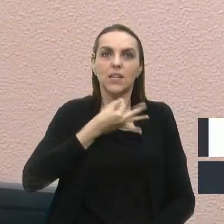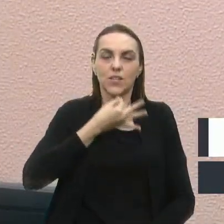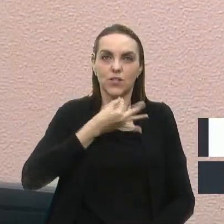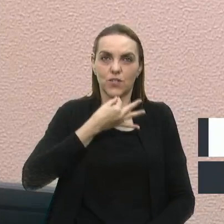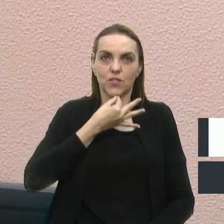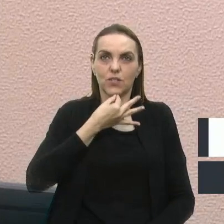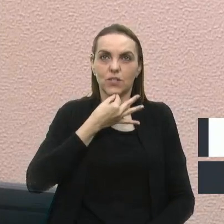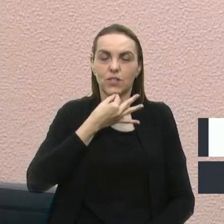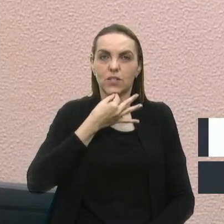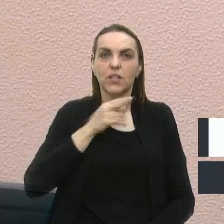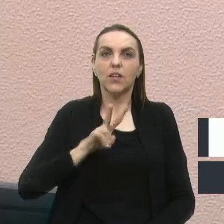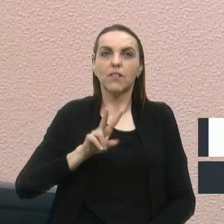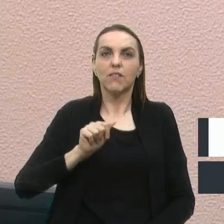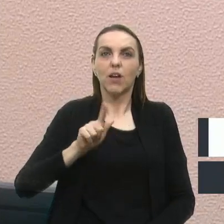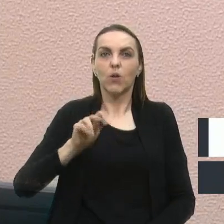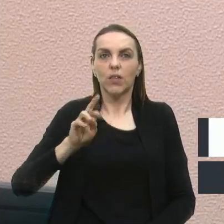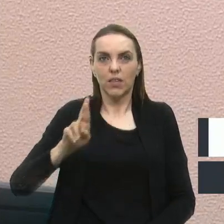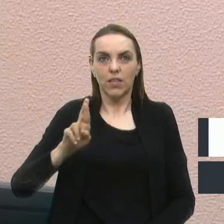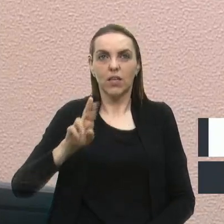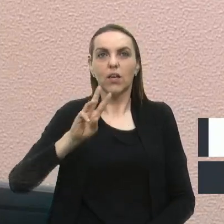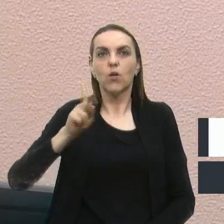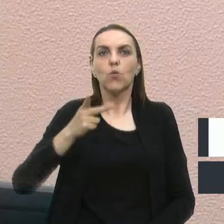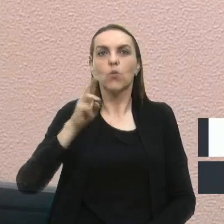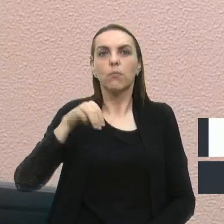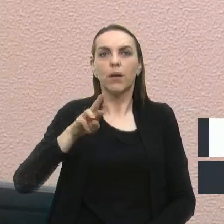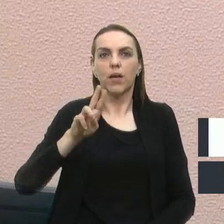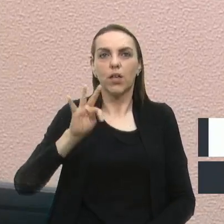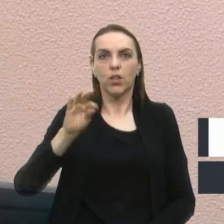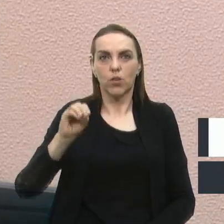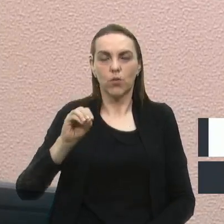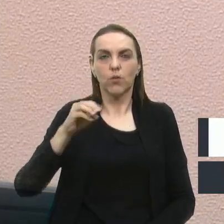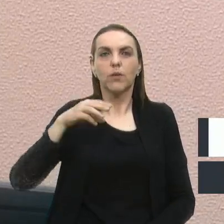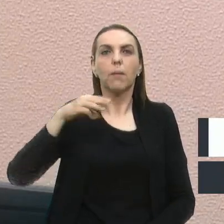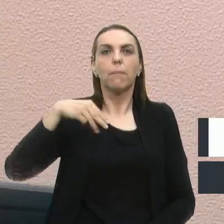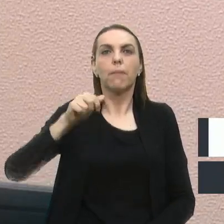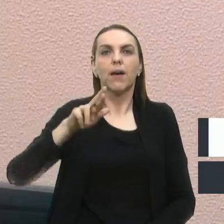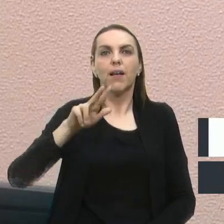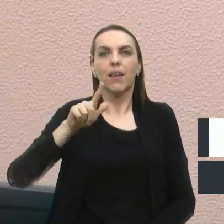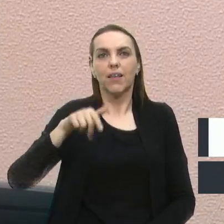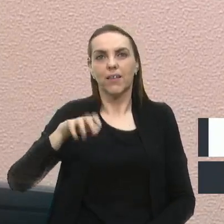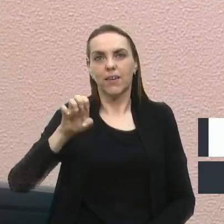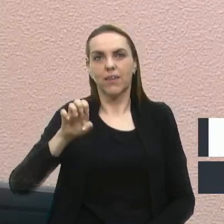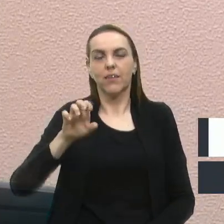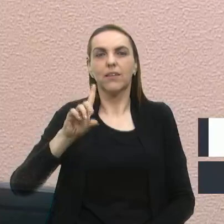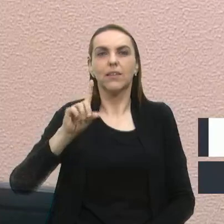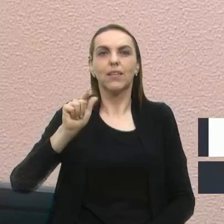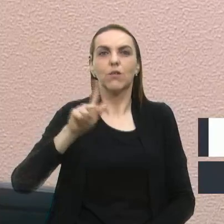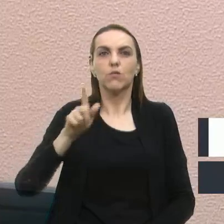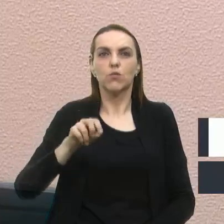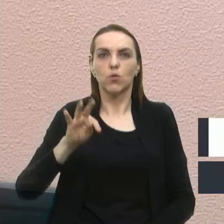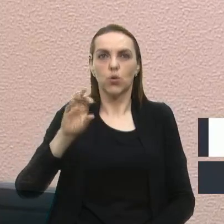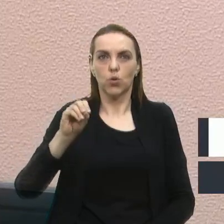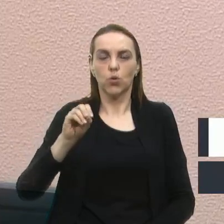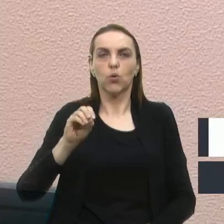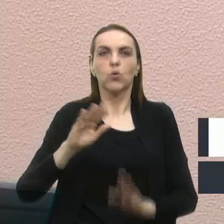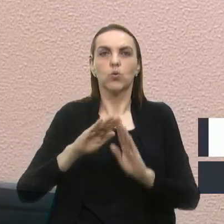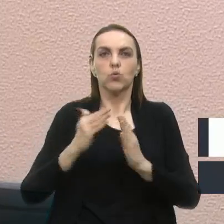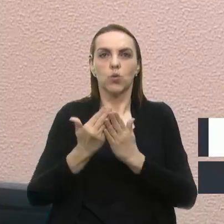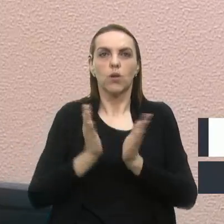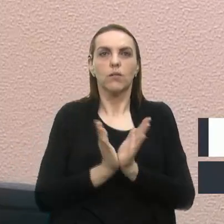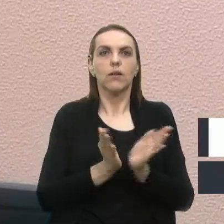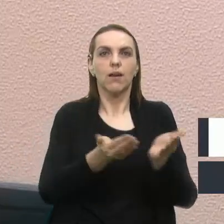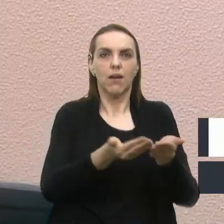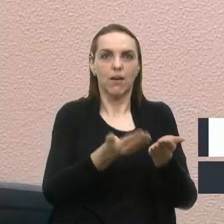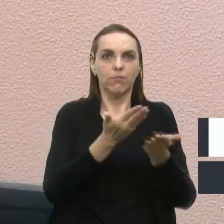de Walter Humberto Dalzotto e Marlene Moreira Dalzotto. Iniciou seus estudos no Colégio Nossa Senhora do Carmo, cursando o